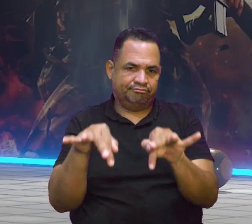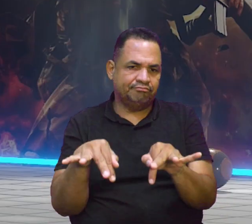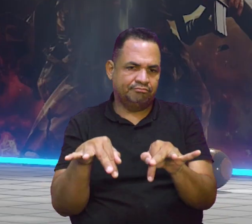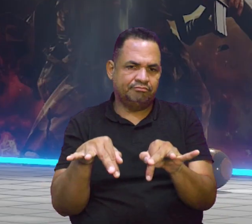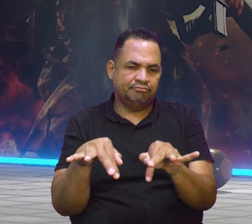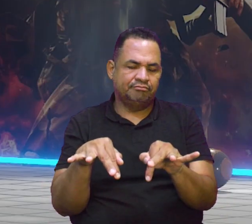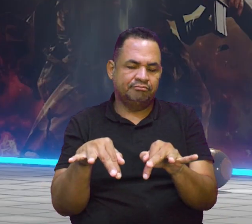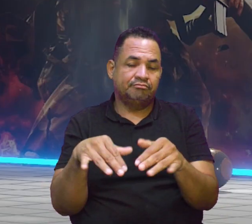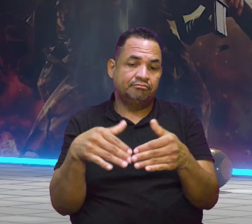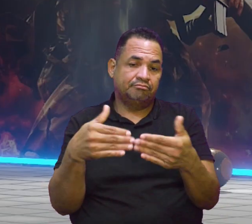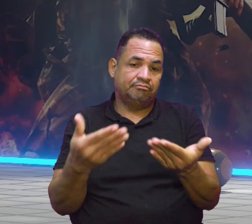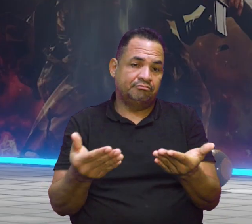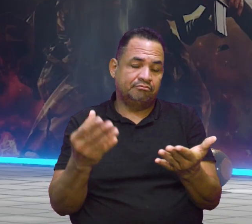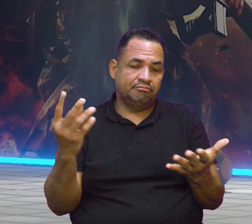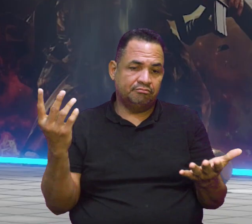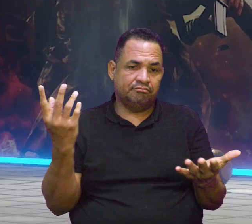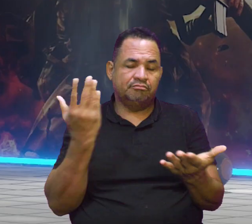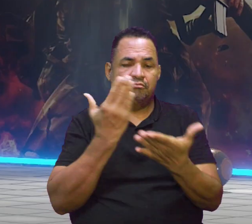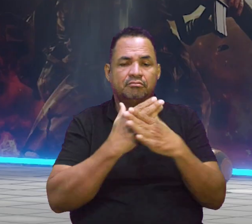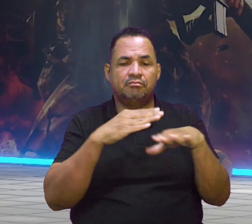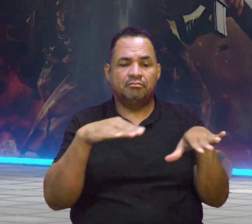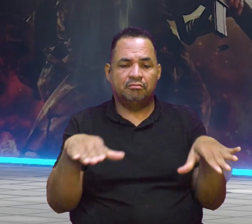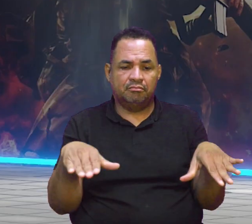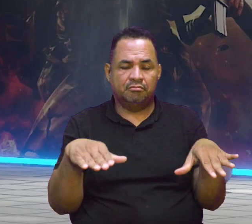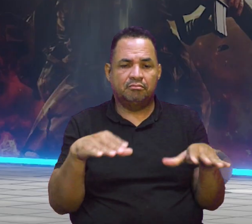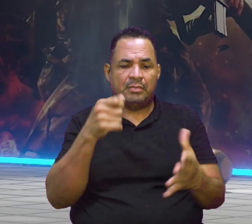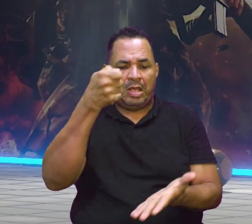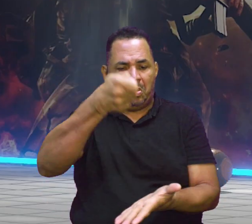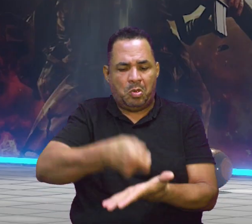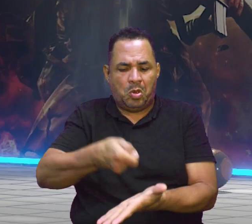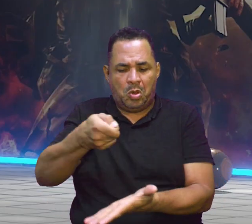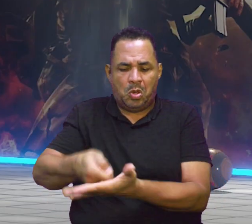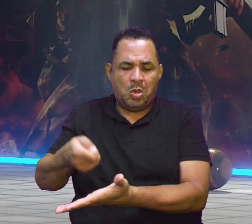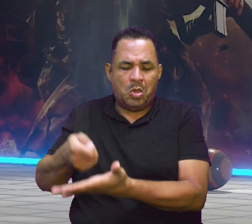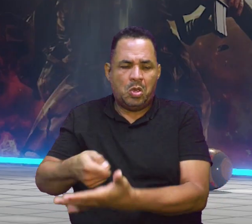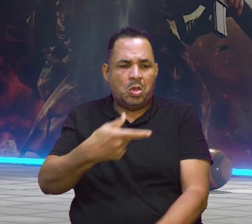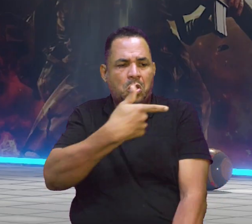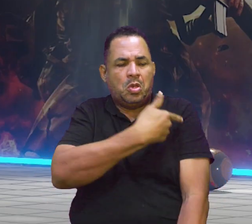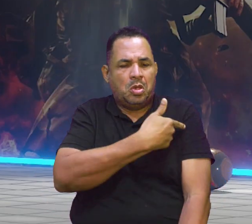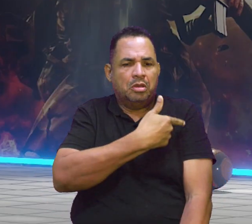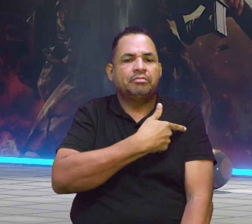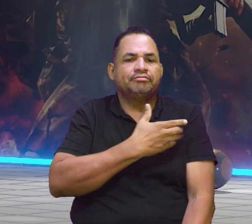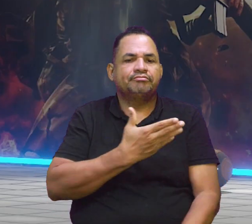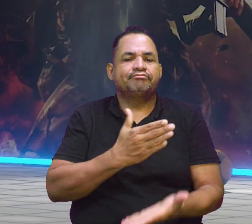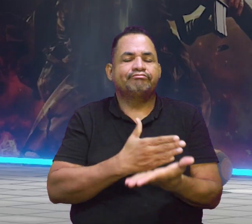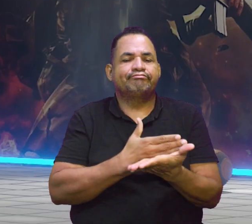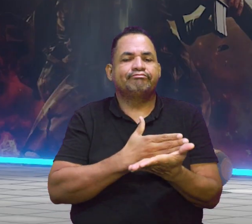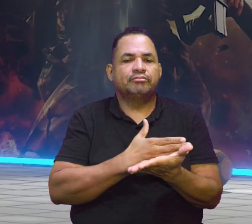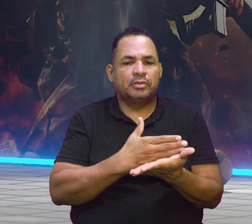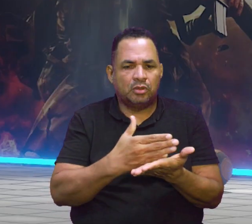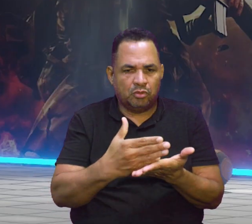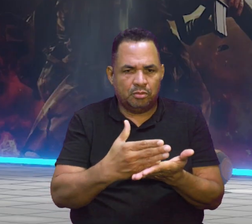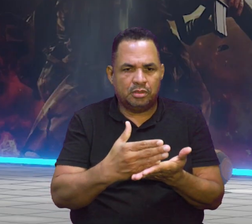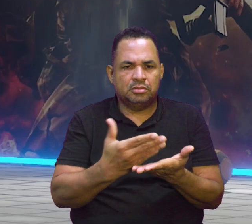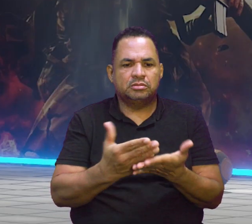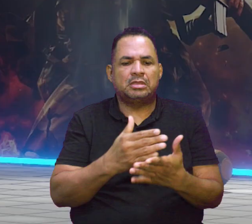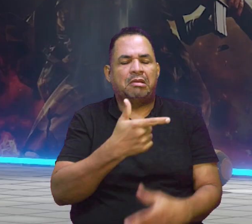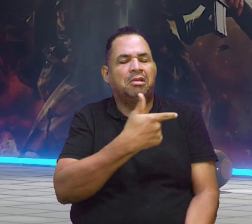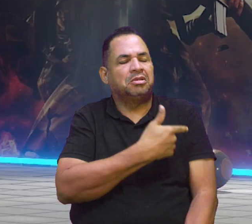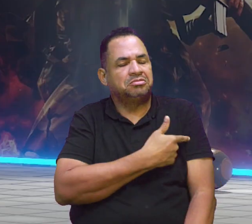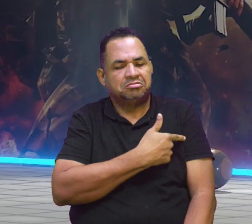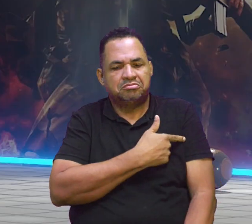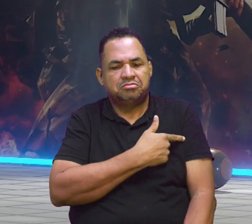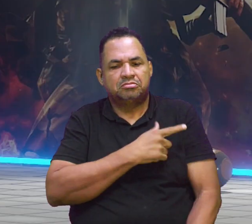vai acabar com a obrigatoriedade da vacina. As pessoas agora elas vão poderem ser vacinadas, mas só aquelas